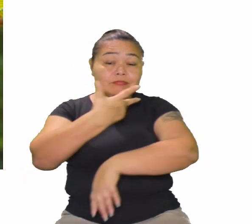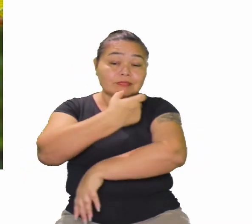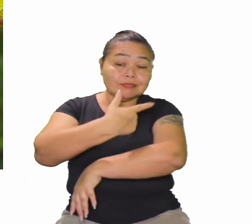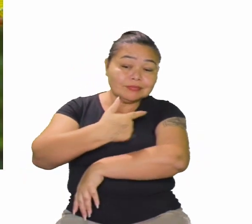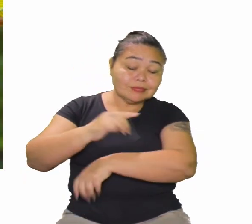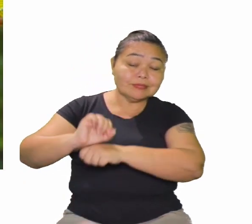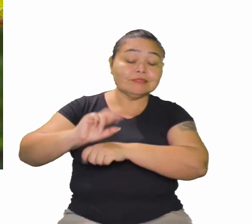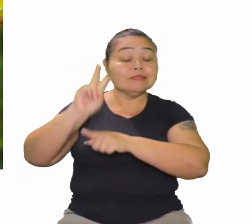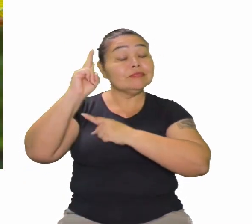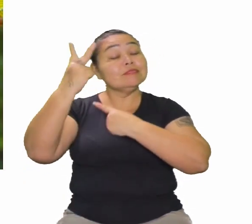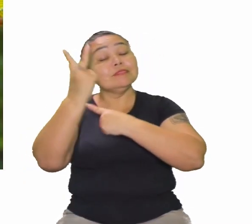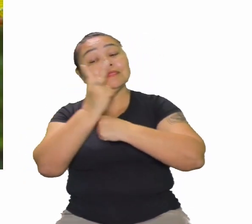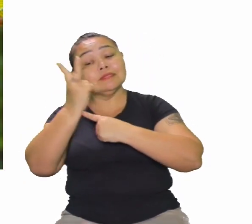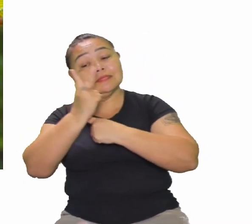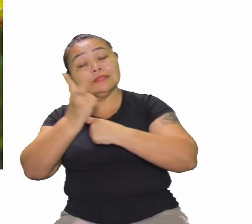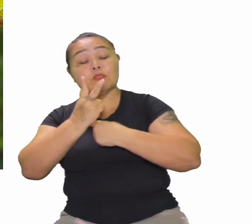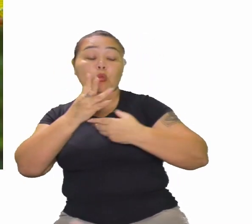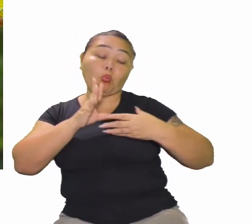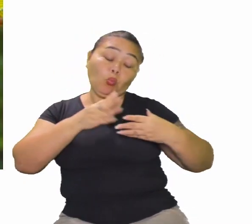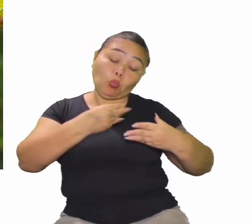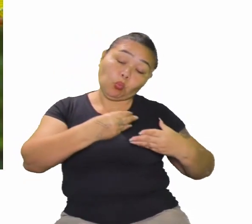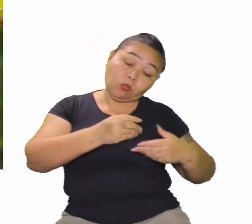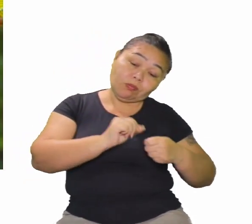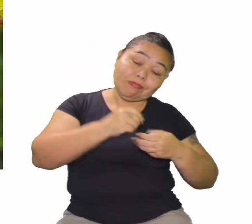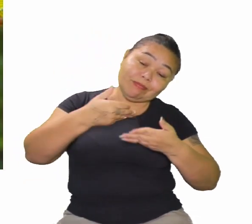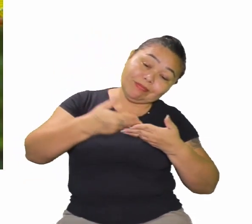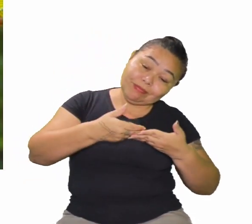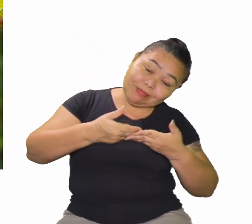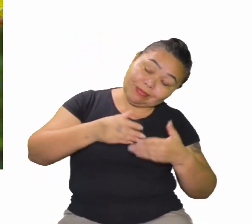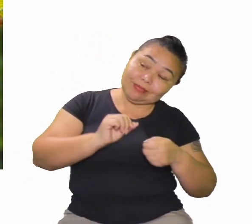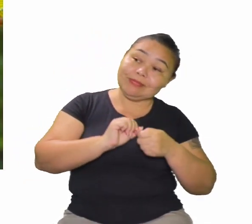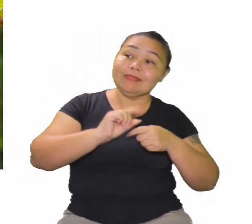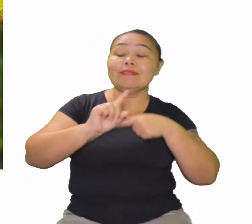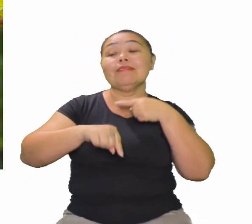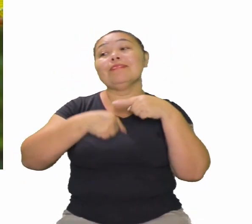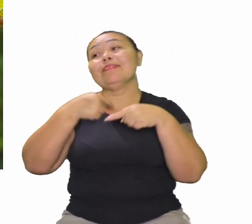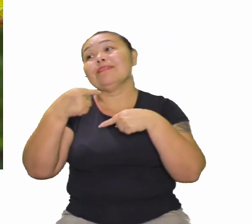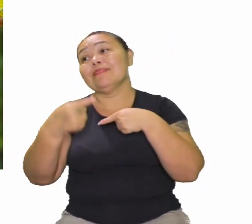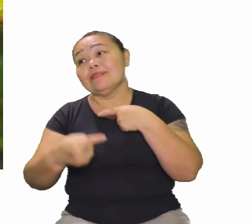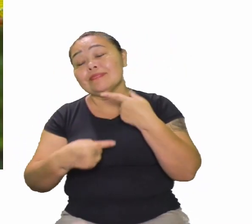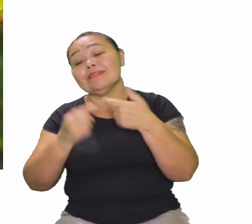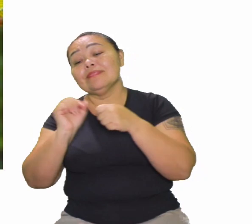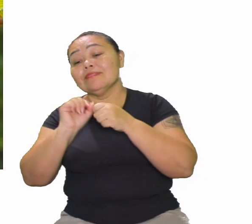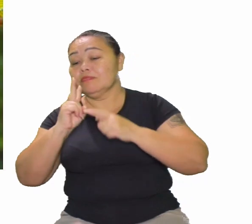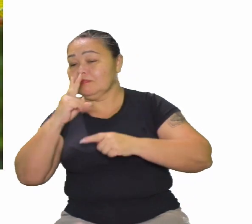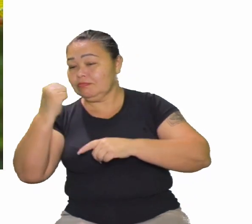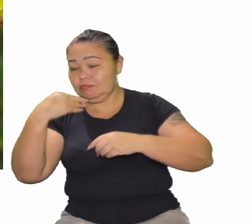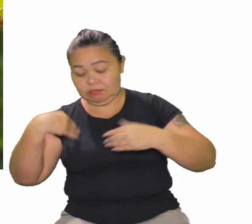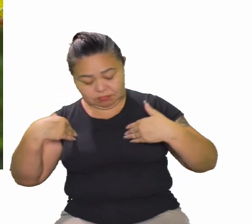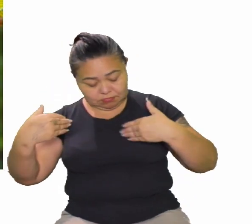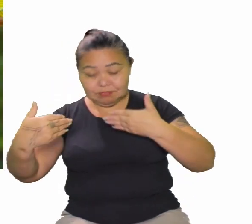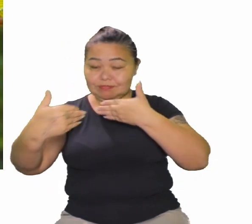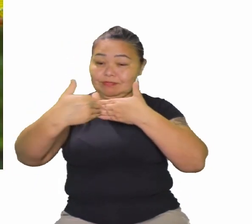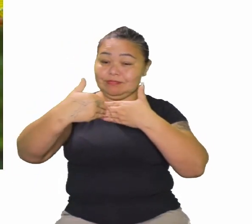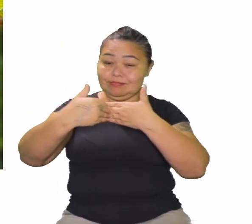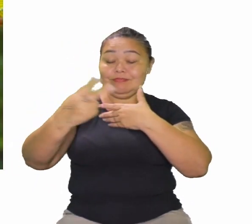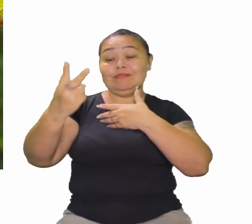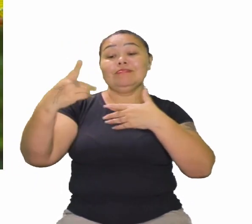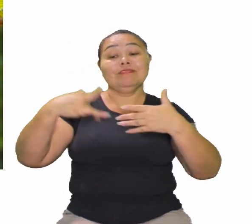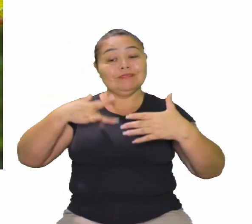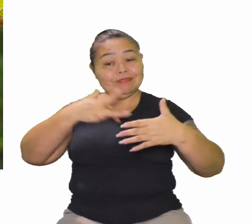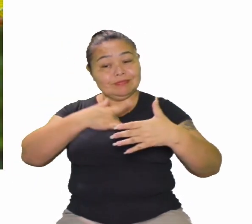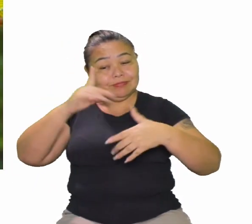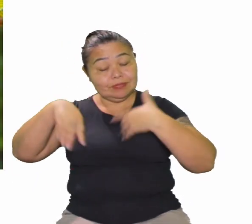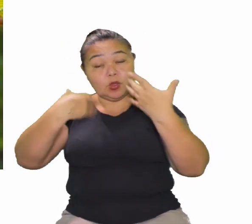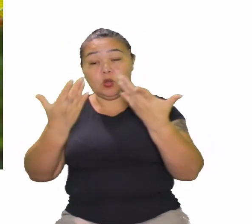os cuidados, o aleitamento materno, né, para a gente poder estabelecer e fortalecer nosso sistema imunológico. Depois a gente começa já com o